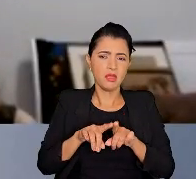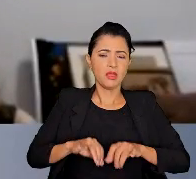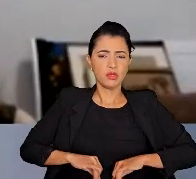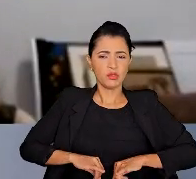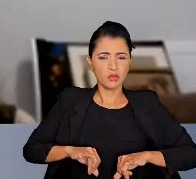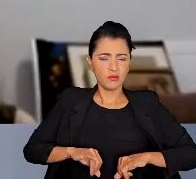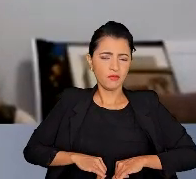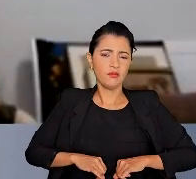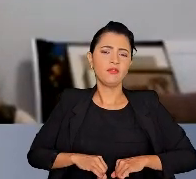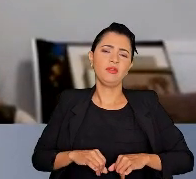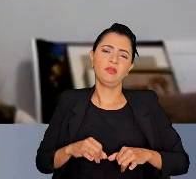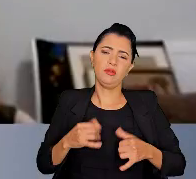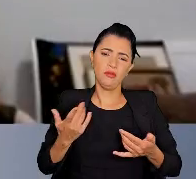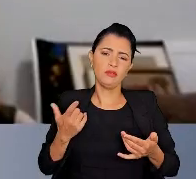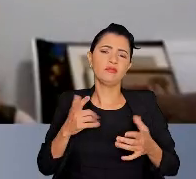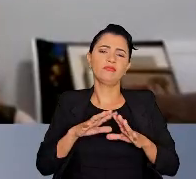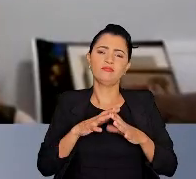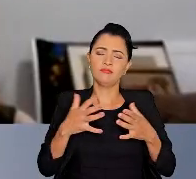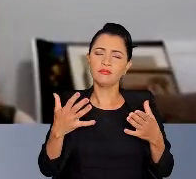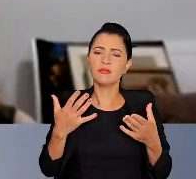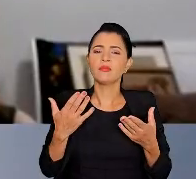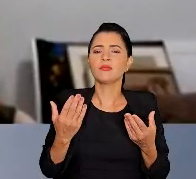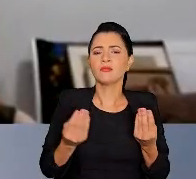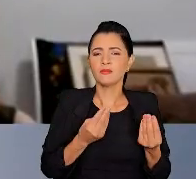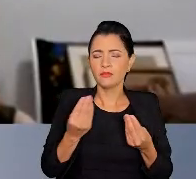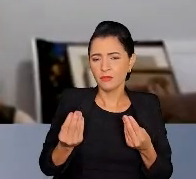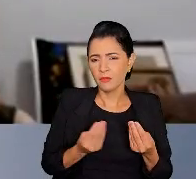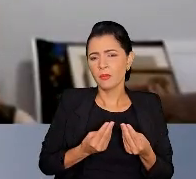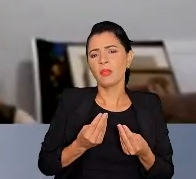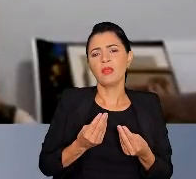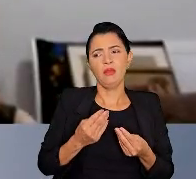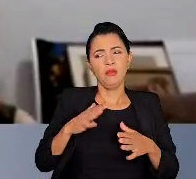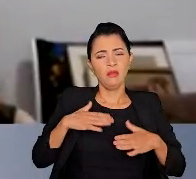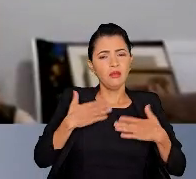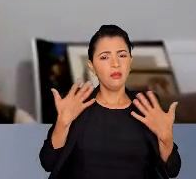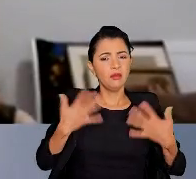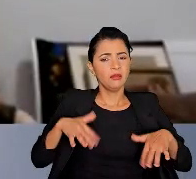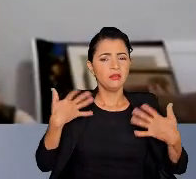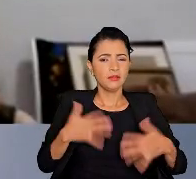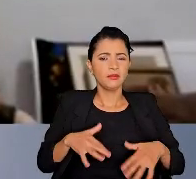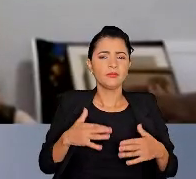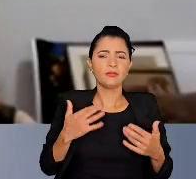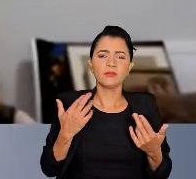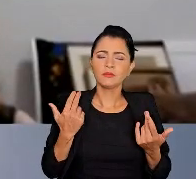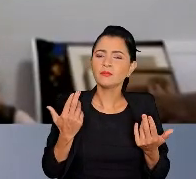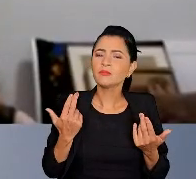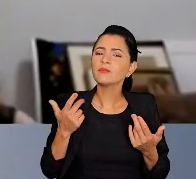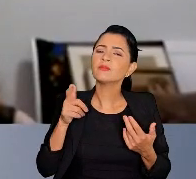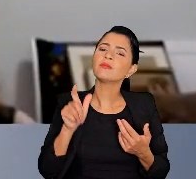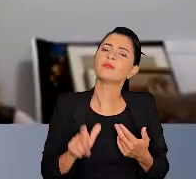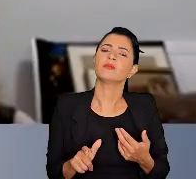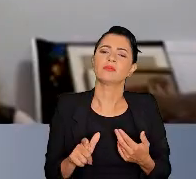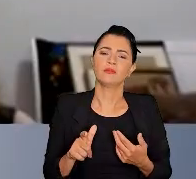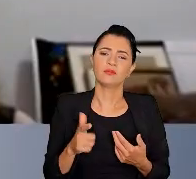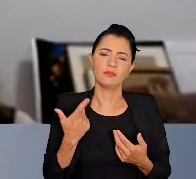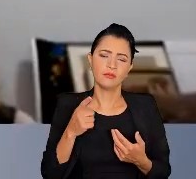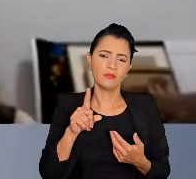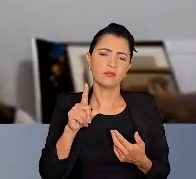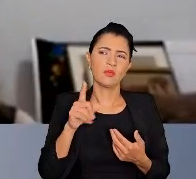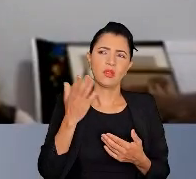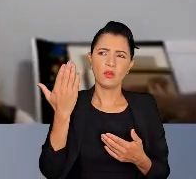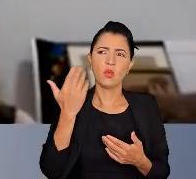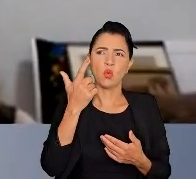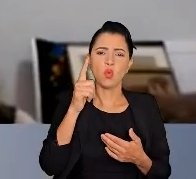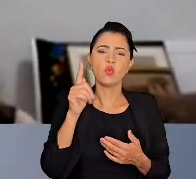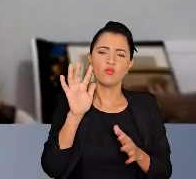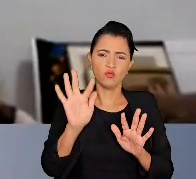como isso vai se alargando, mas nos espanta, é como isso, nos últimos tempos,